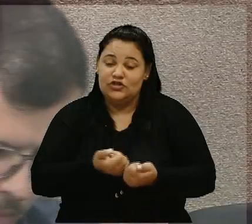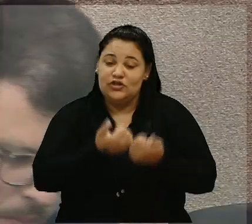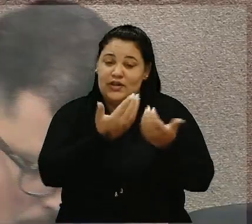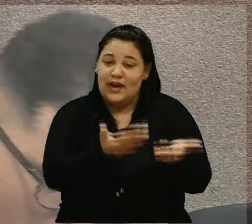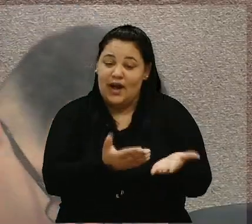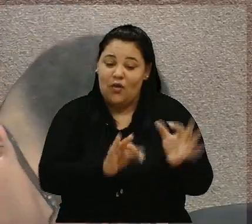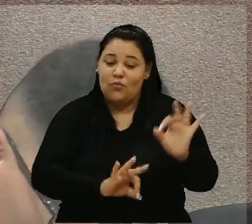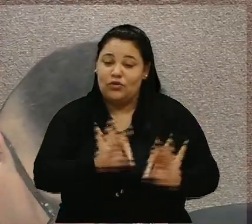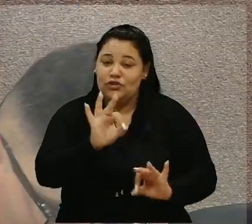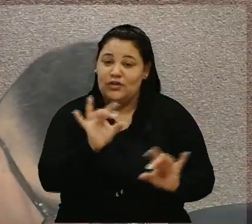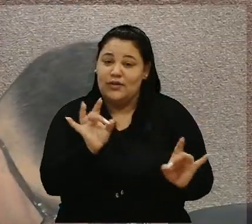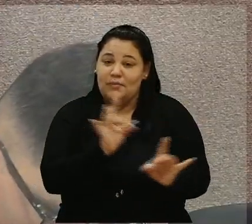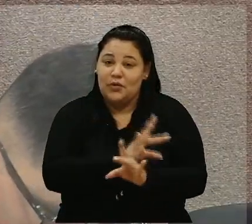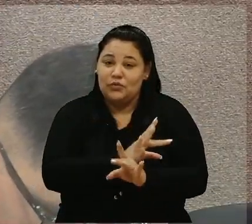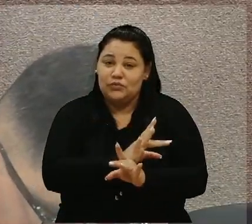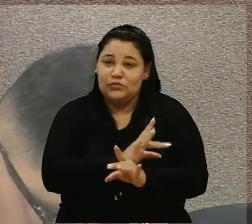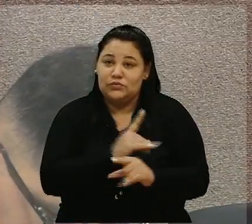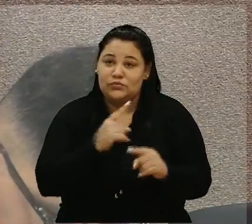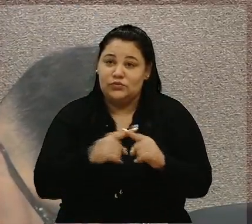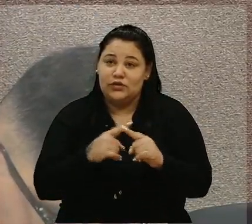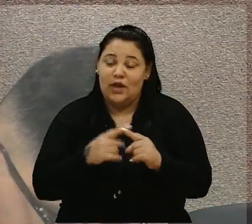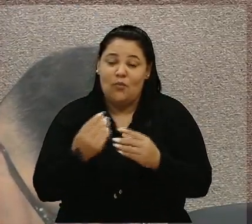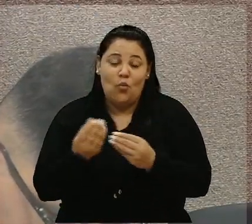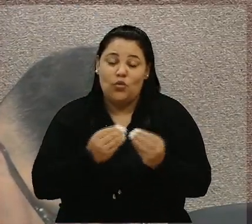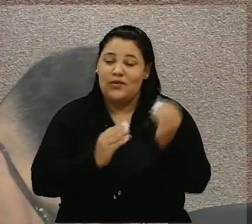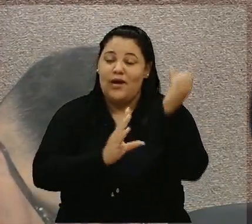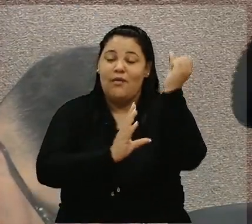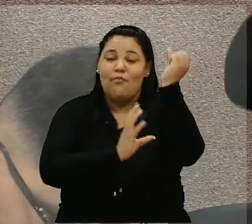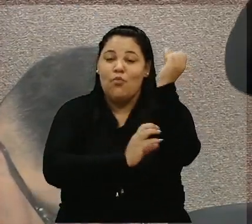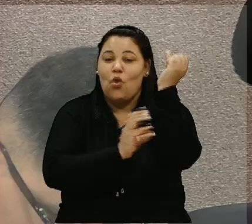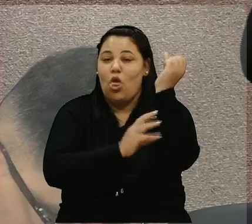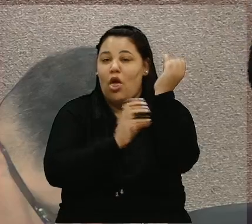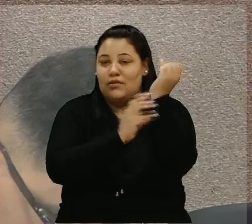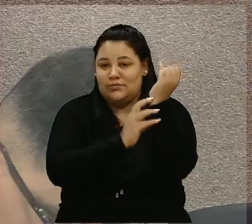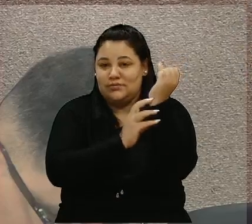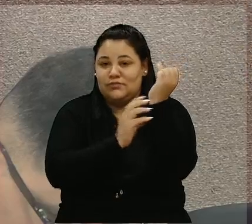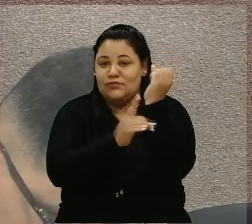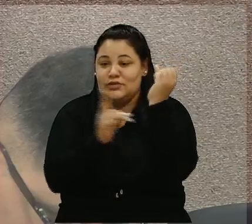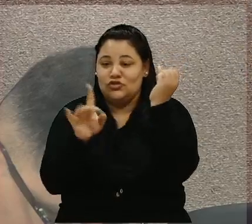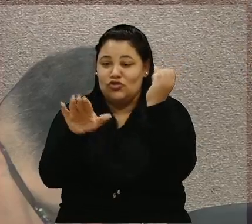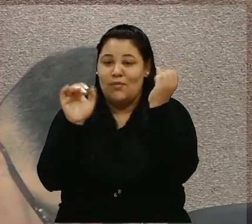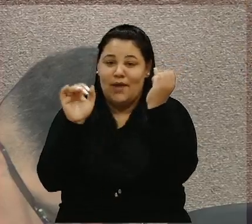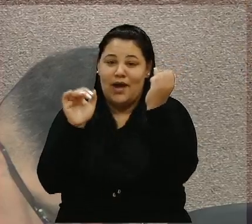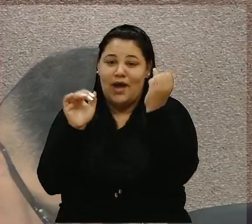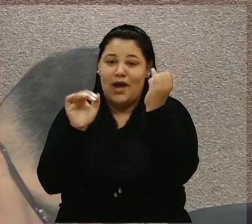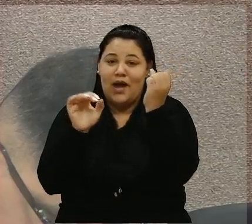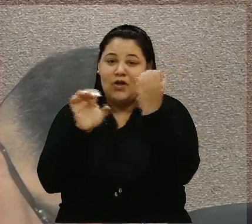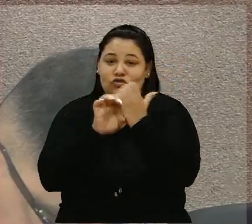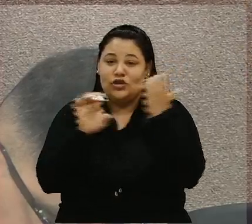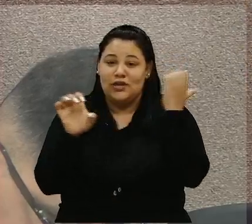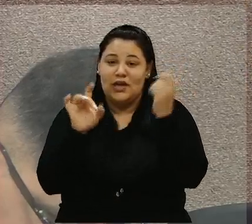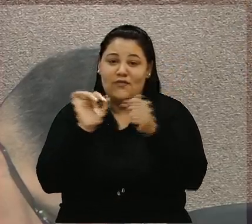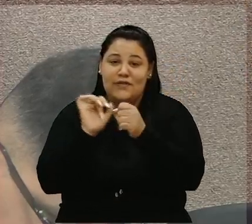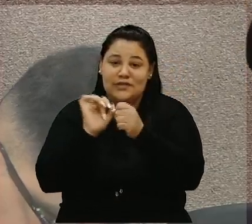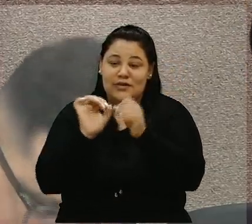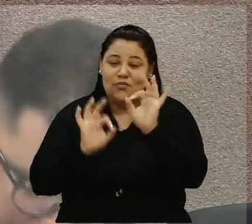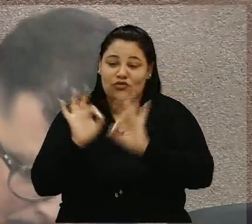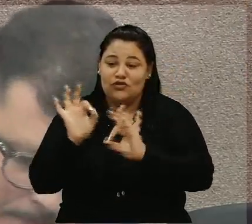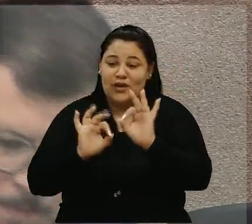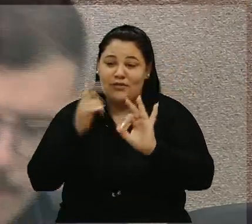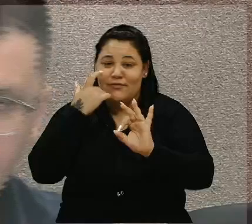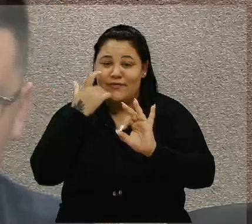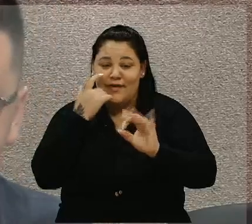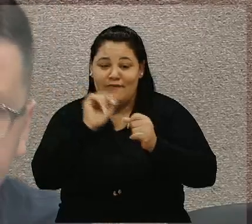mecanismo é um pouco burocrático, eu sei. Você acionar um engenheiro para fazer um projeto, você fazer um estudo de